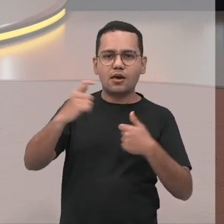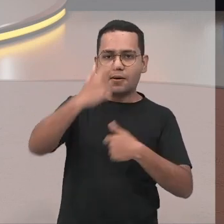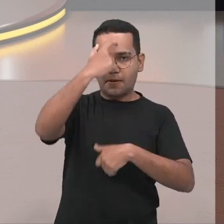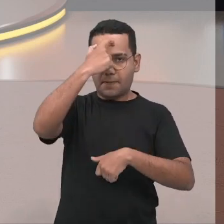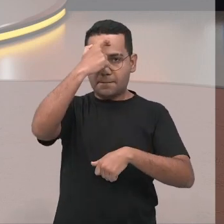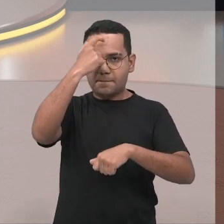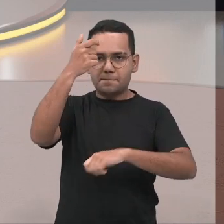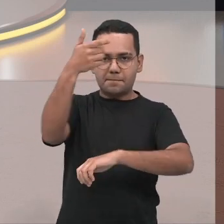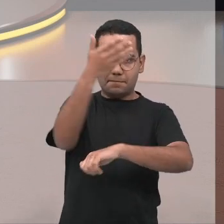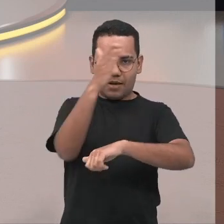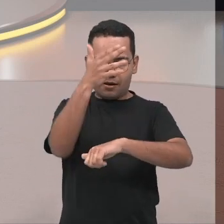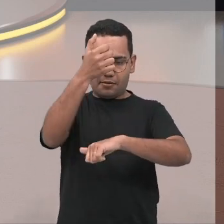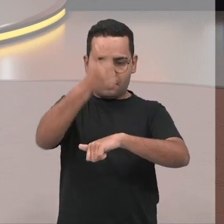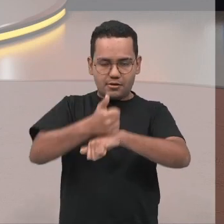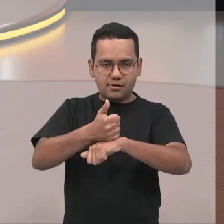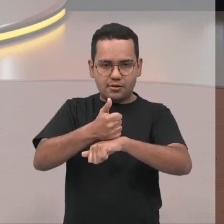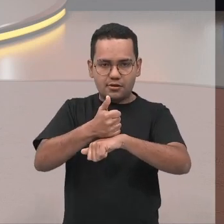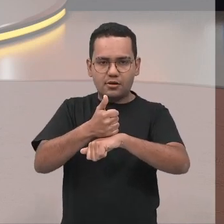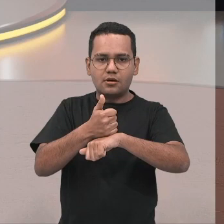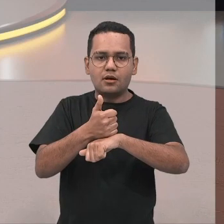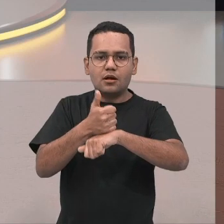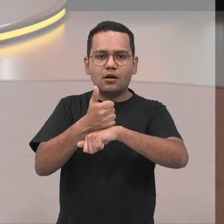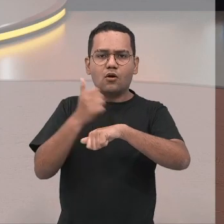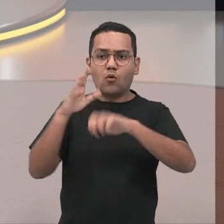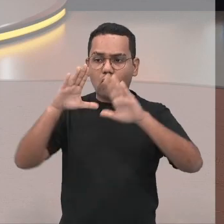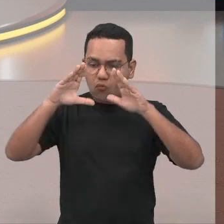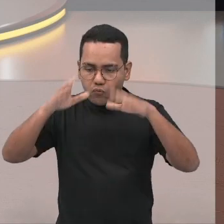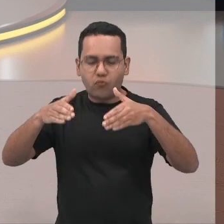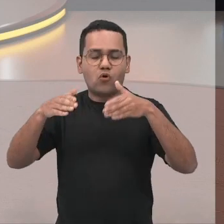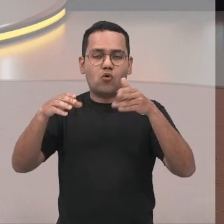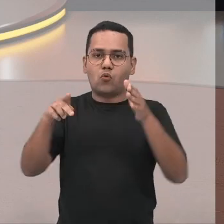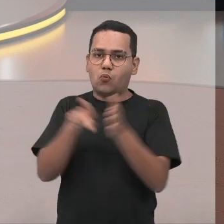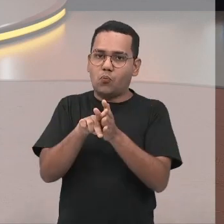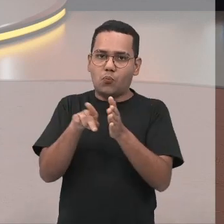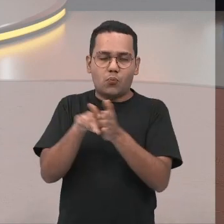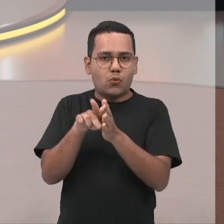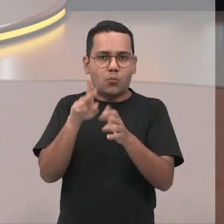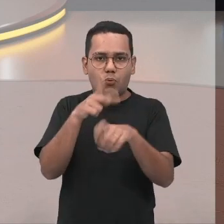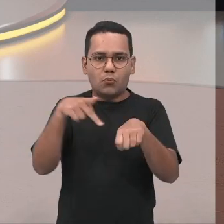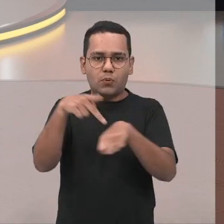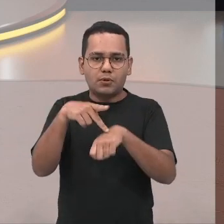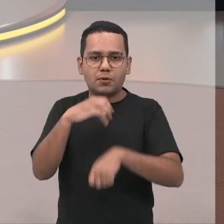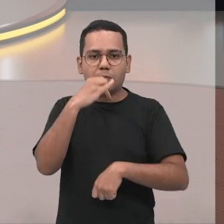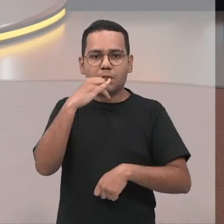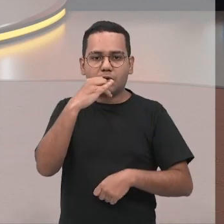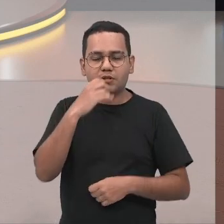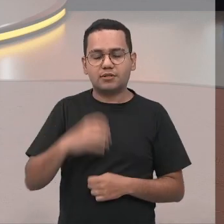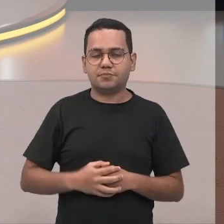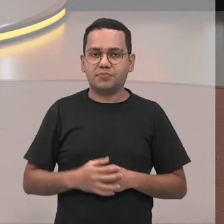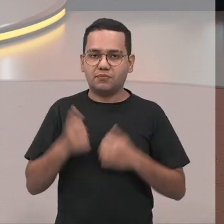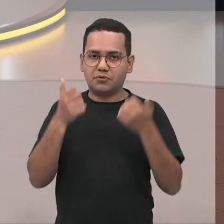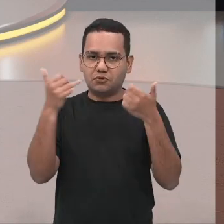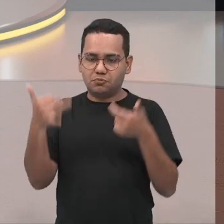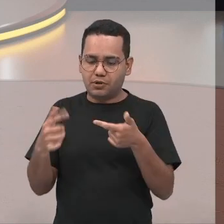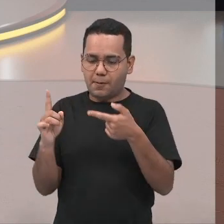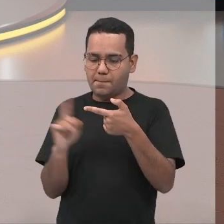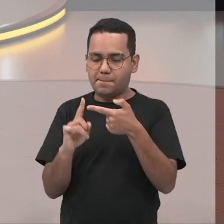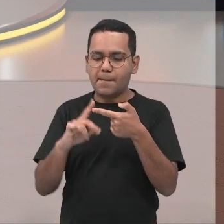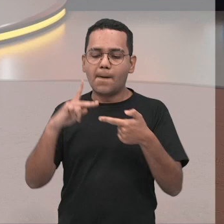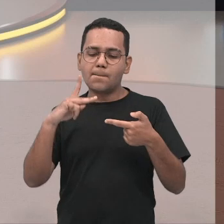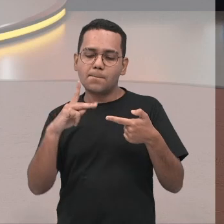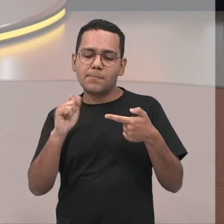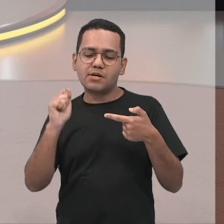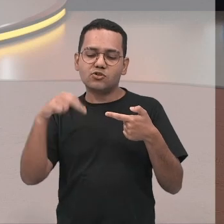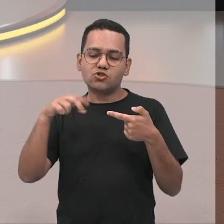e o nacionalismo exacerbado. Vou deixar para vocês o exemplo do pan-germanismo, que era um movimento